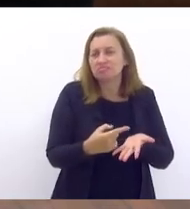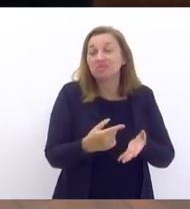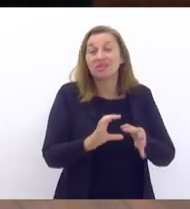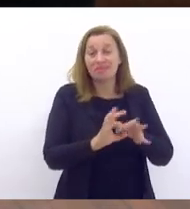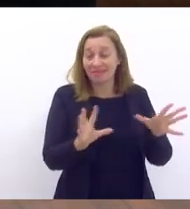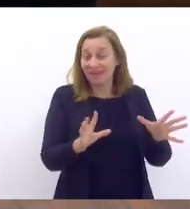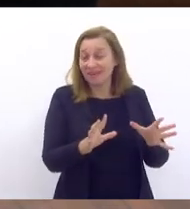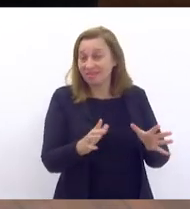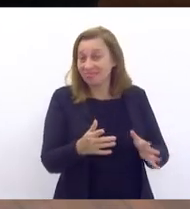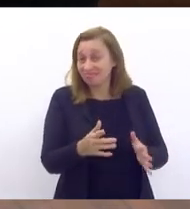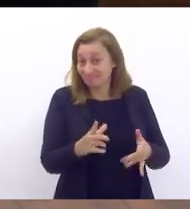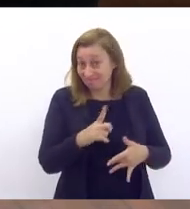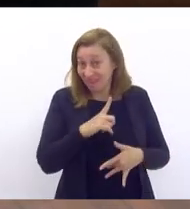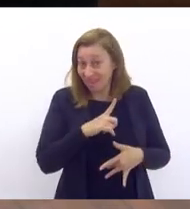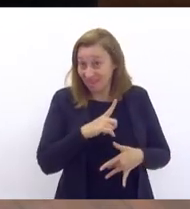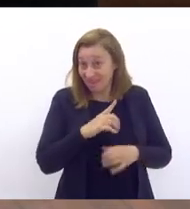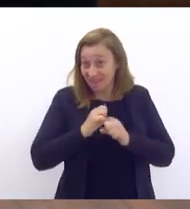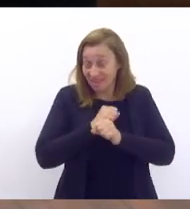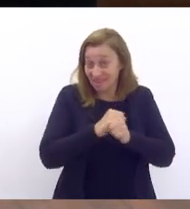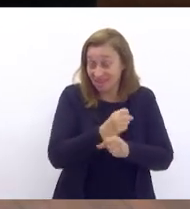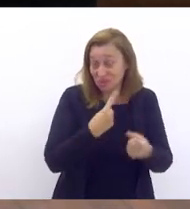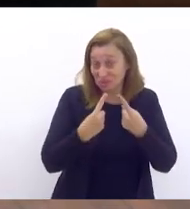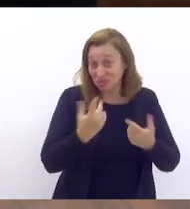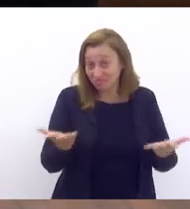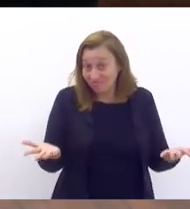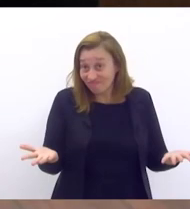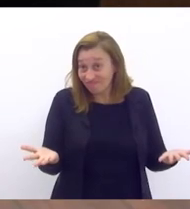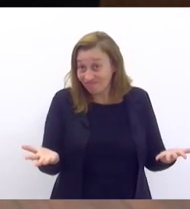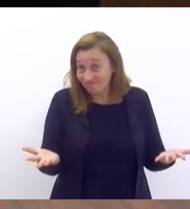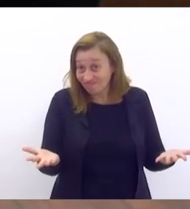tem? Precisamos, então, discutir isso.